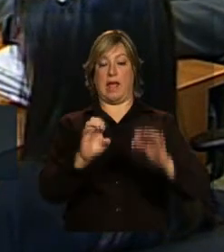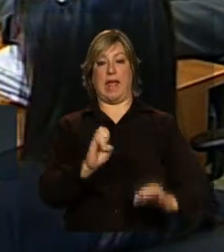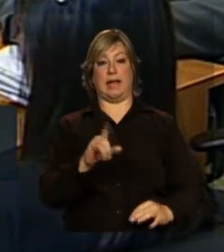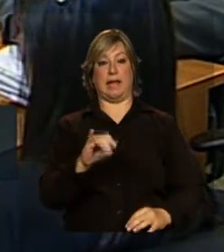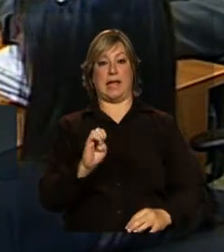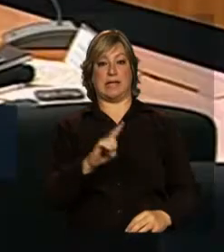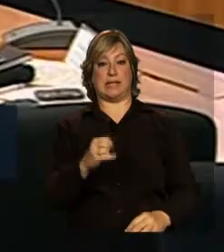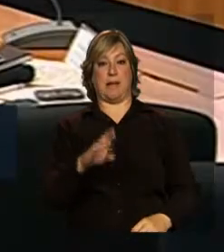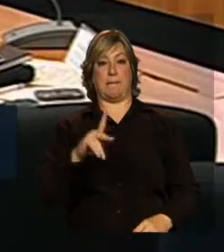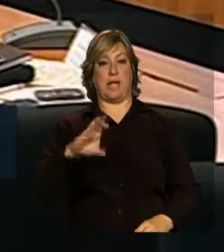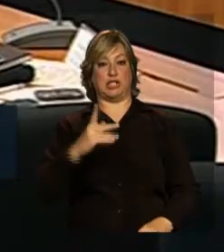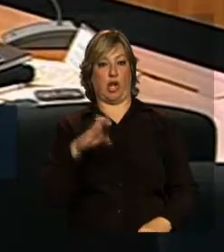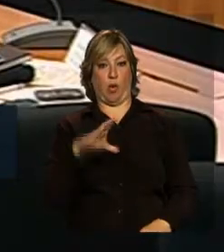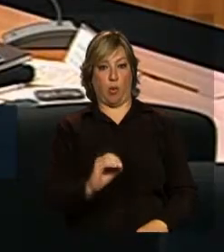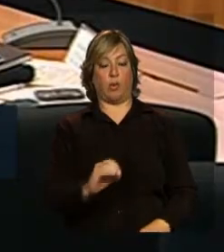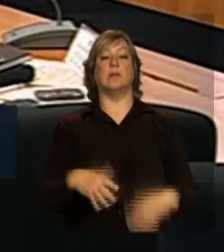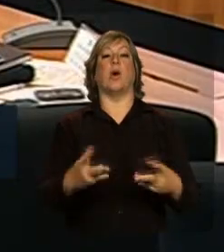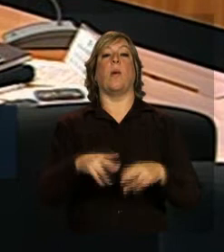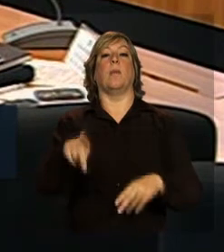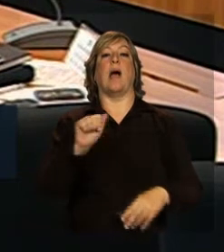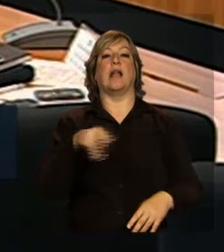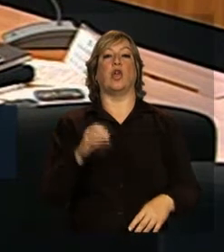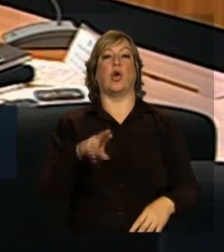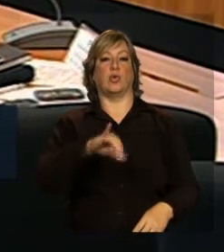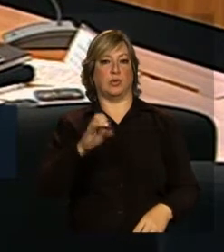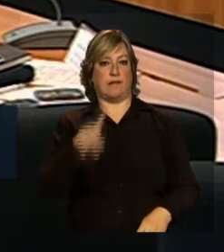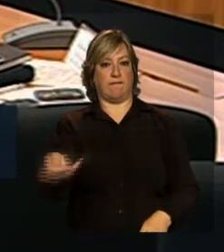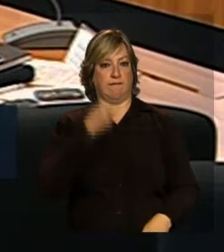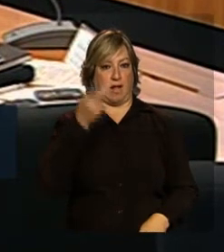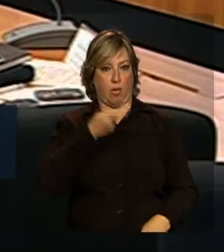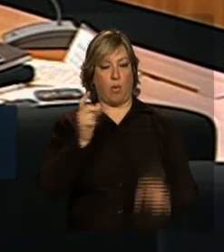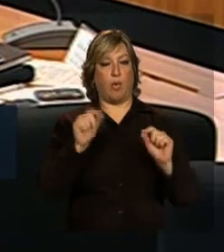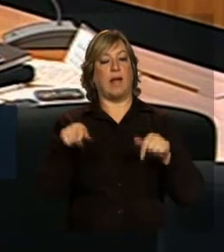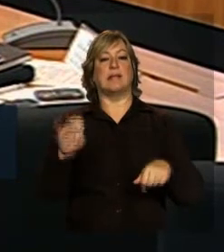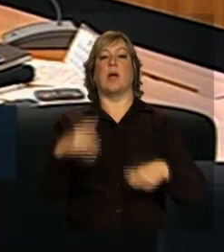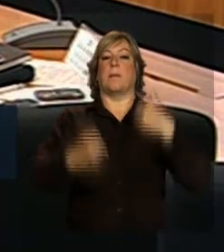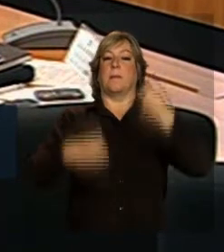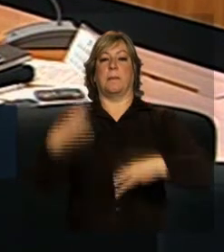Pacheco. Como o Antônio José disse, trata-se de uma apresentação